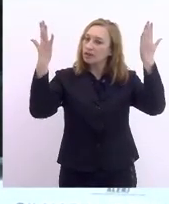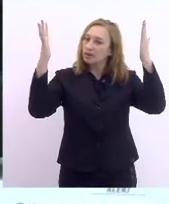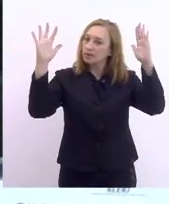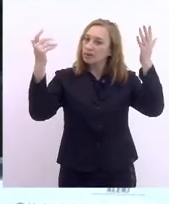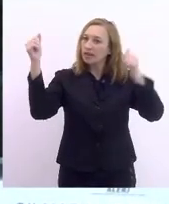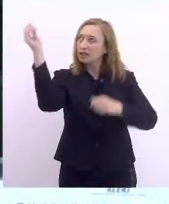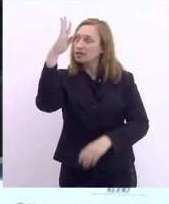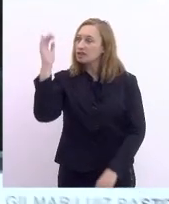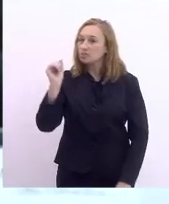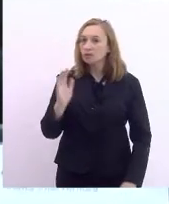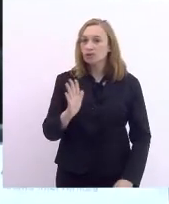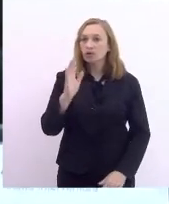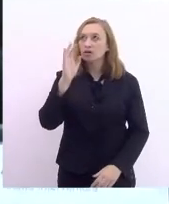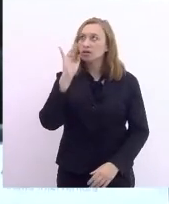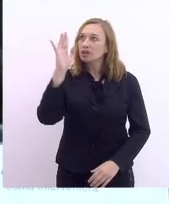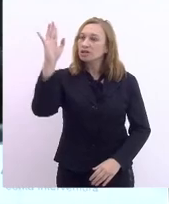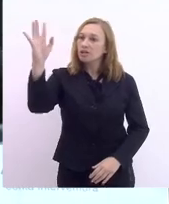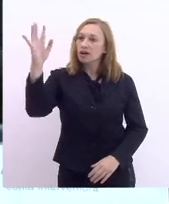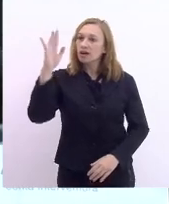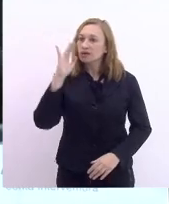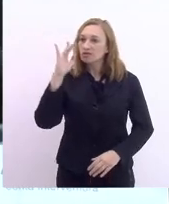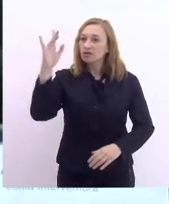E aí